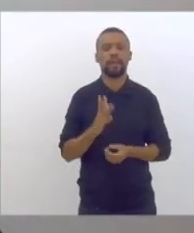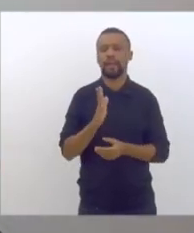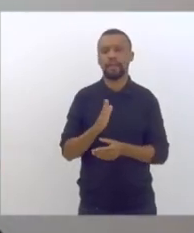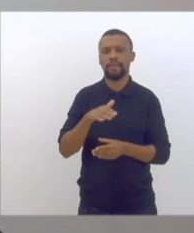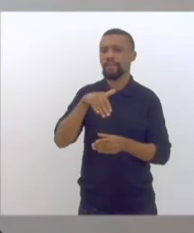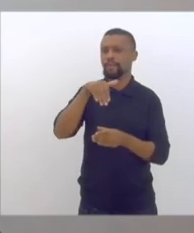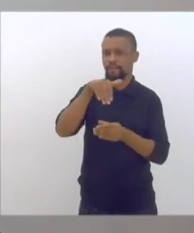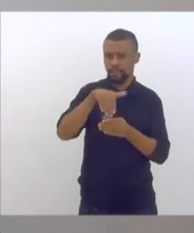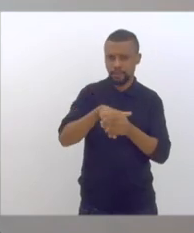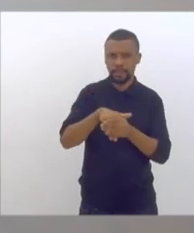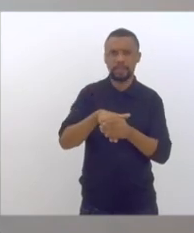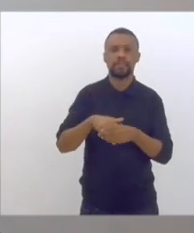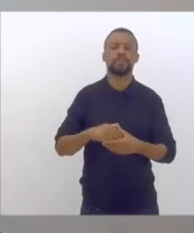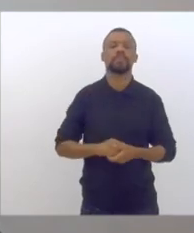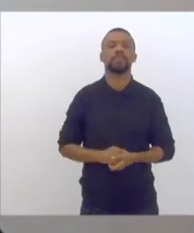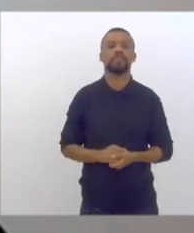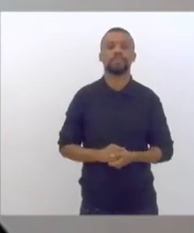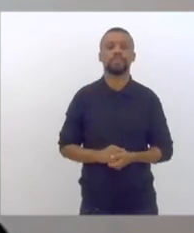votação